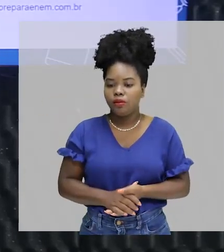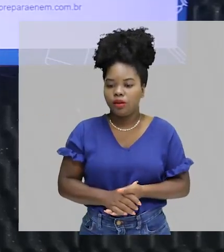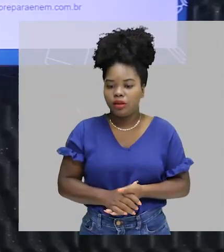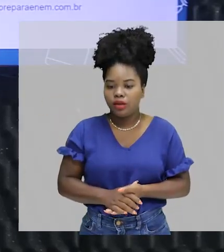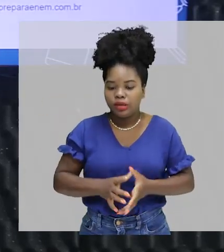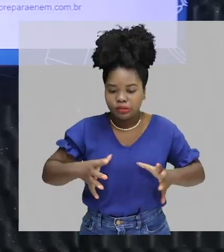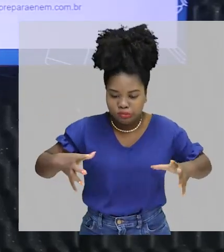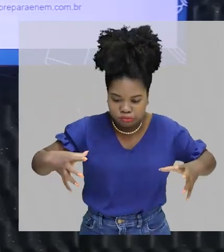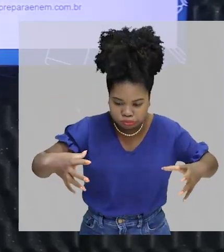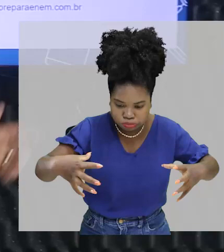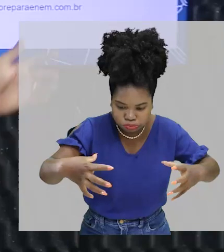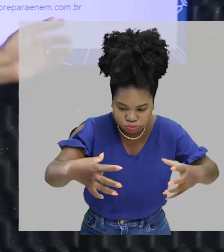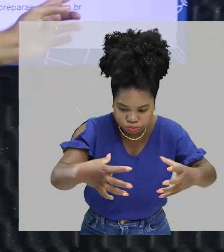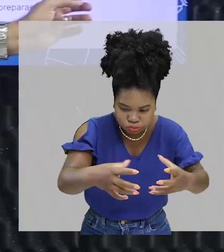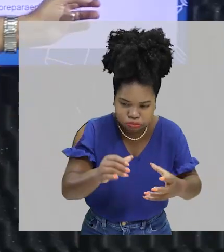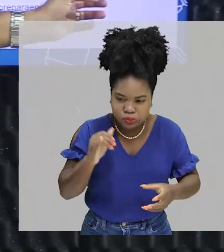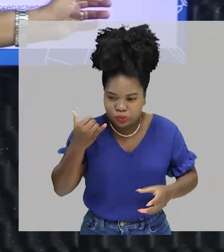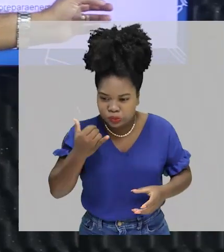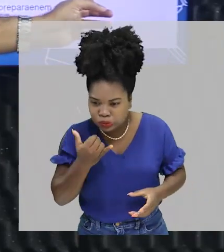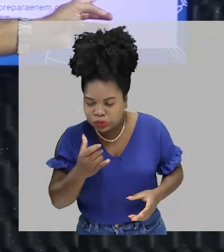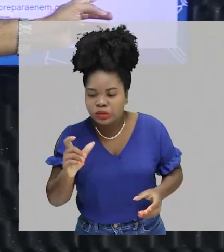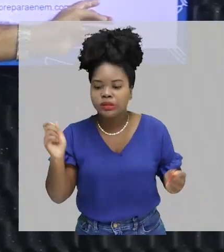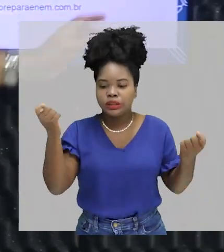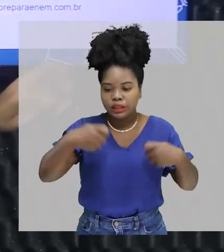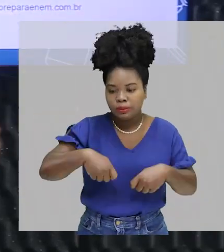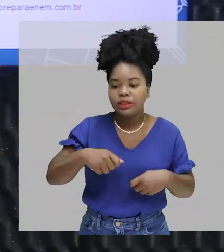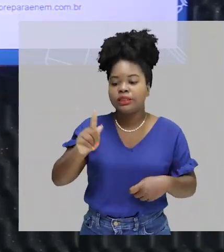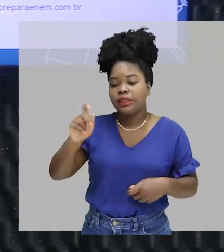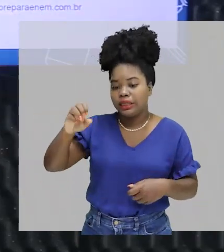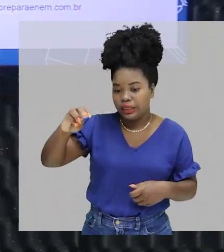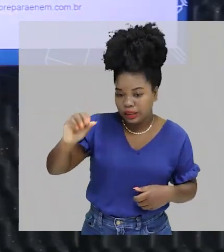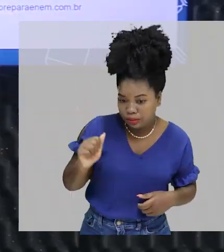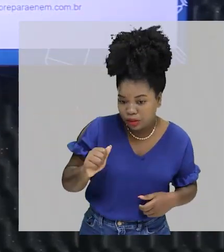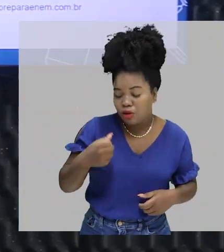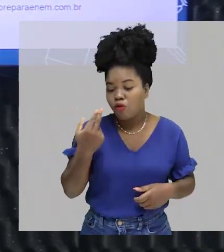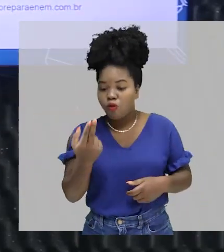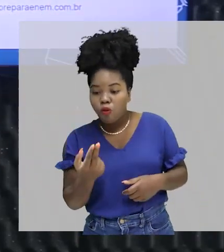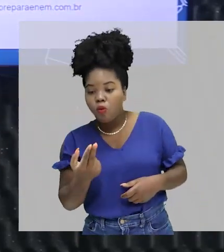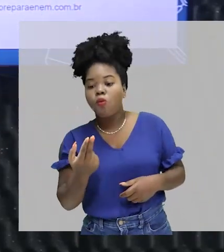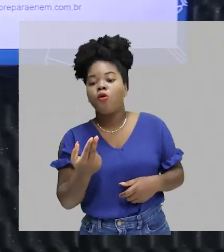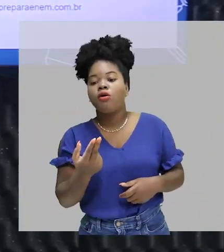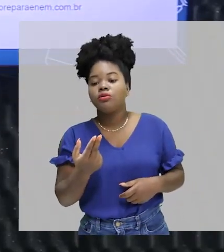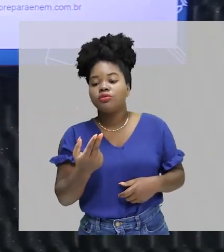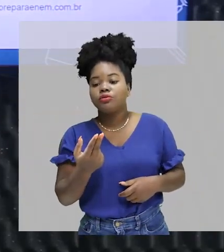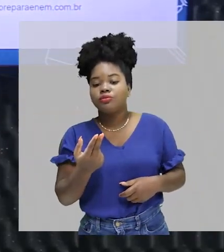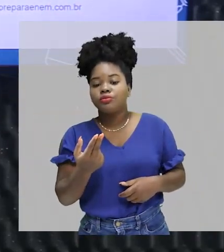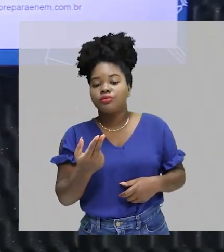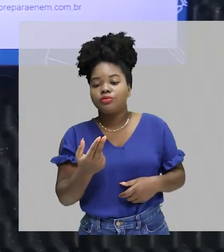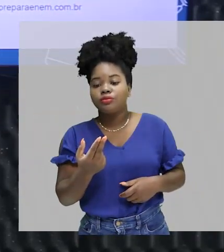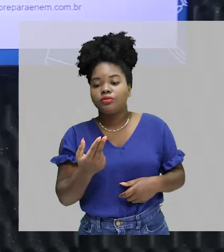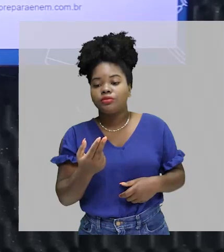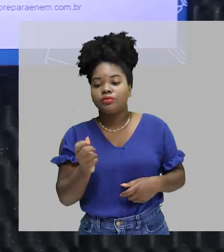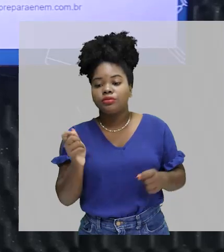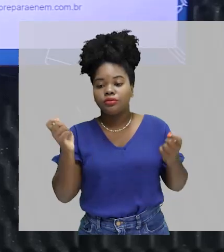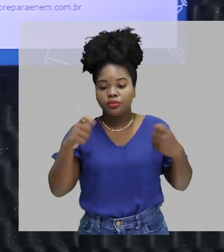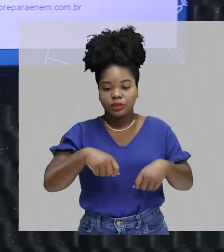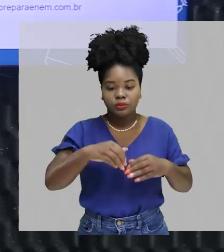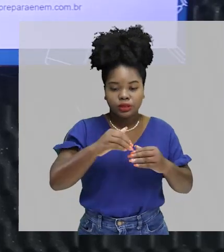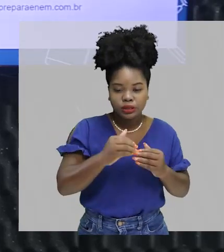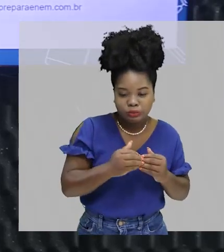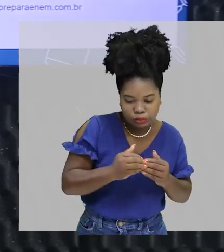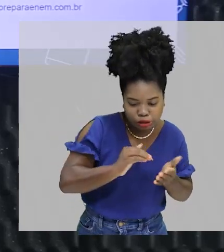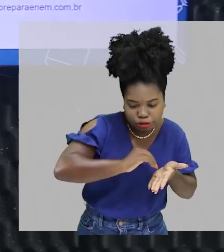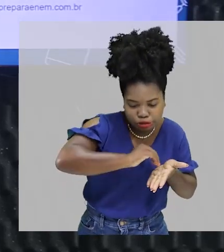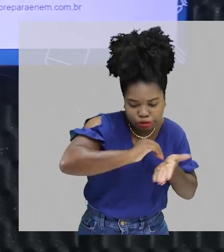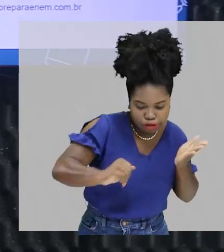onda eletromagnética, como uma radiação gama, ou então partículas que vão ser expulsas, levando um